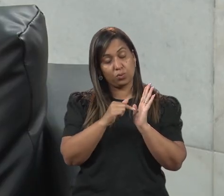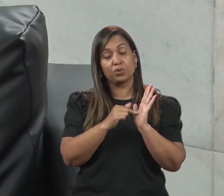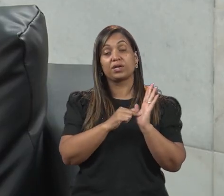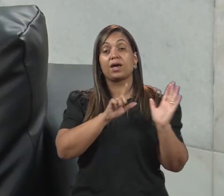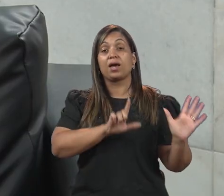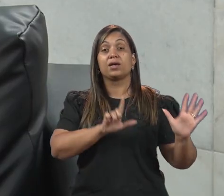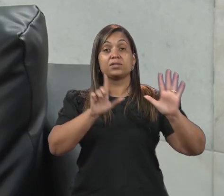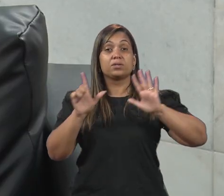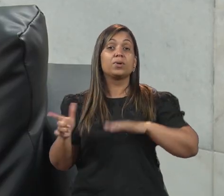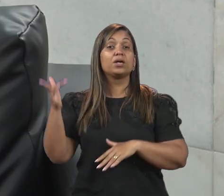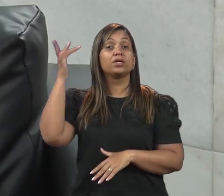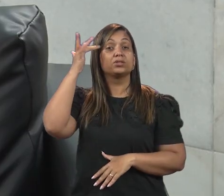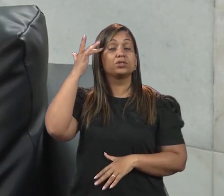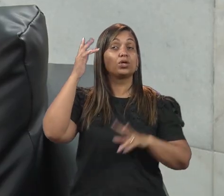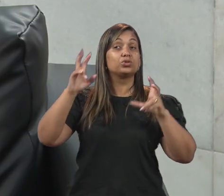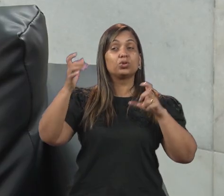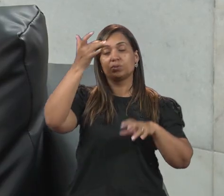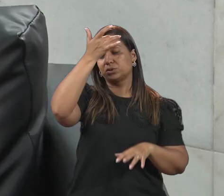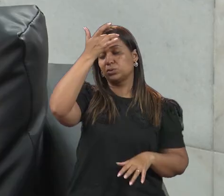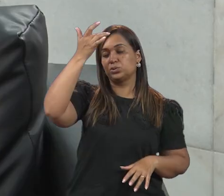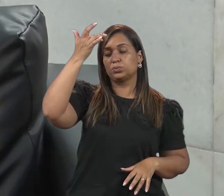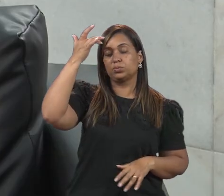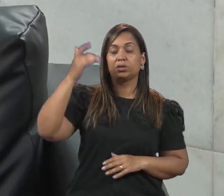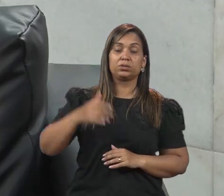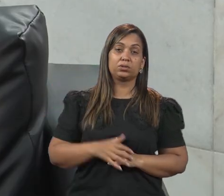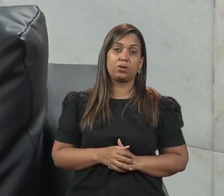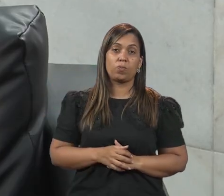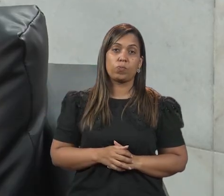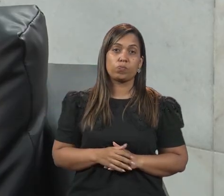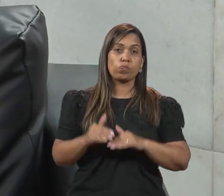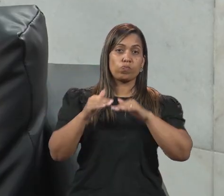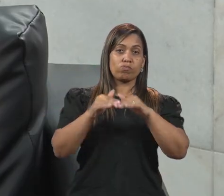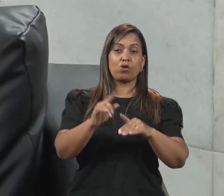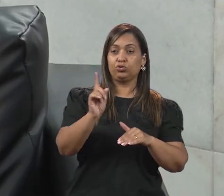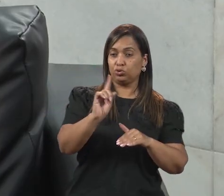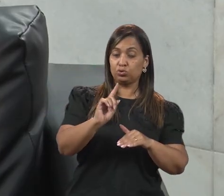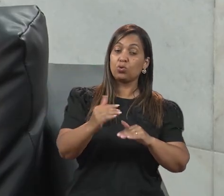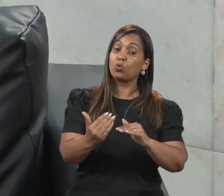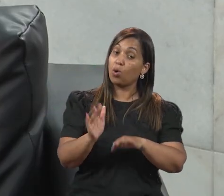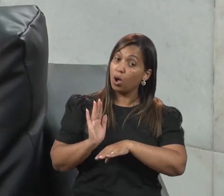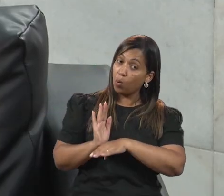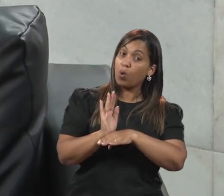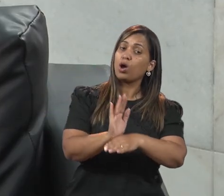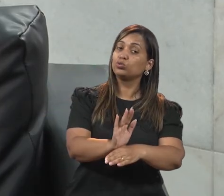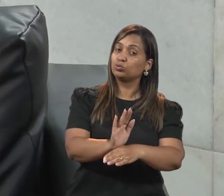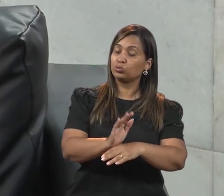a Semana de Conscientização sobre Saúde Mental. Não te julgo, te